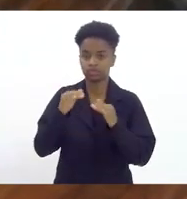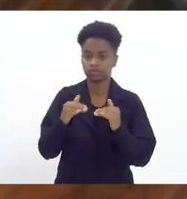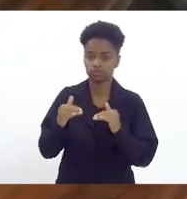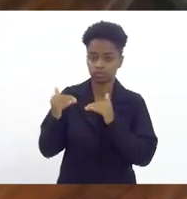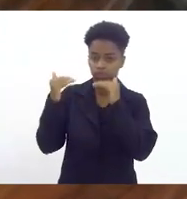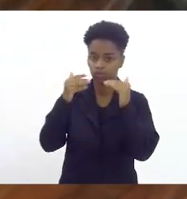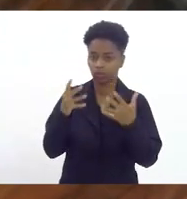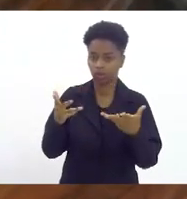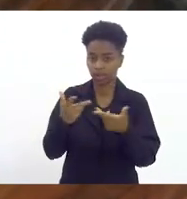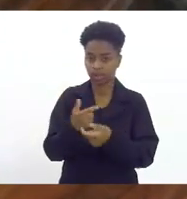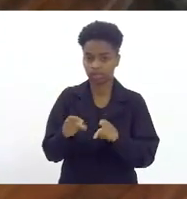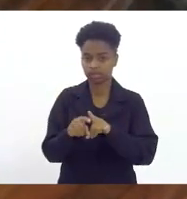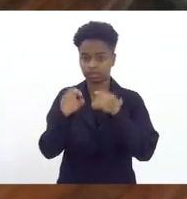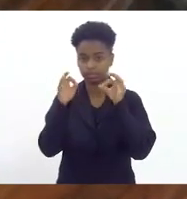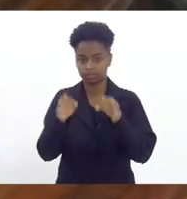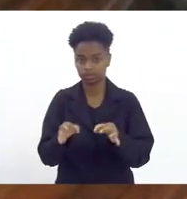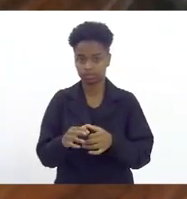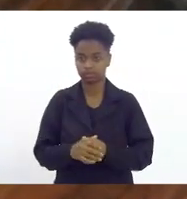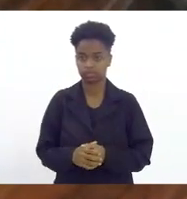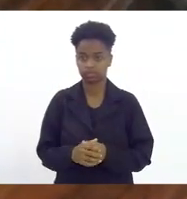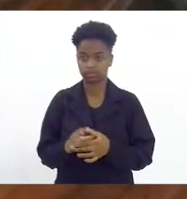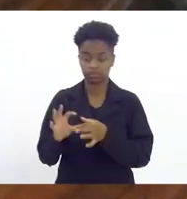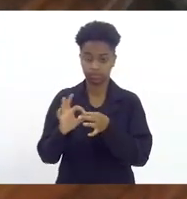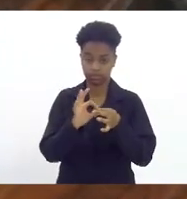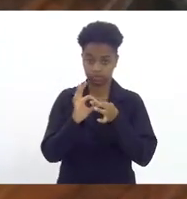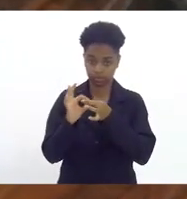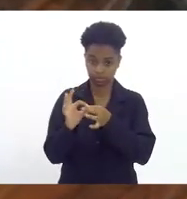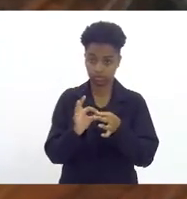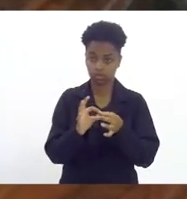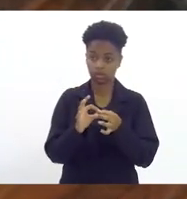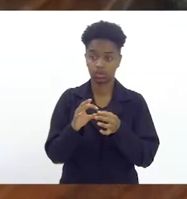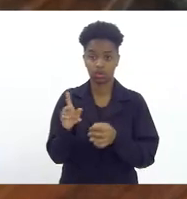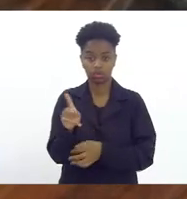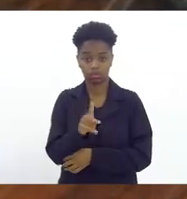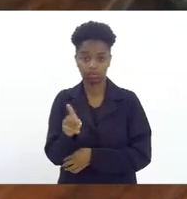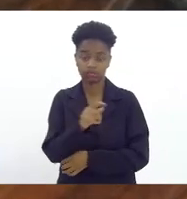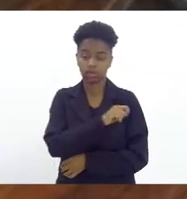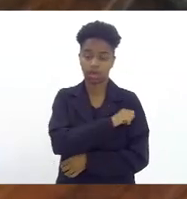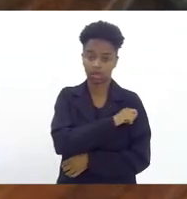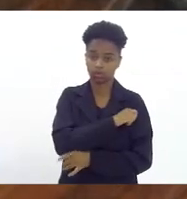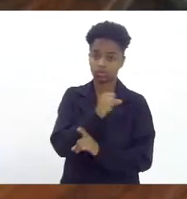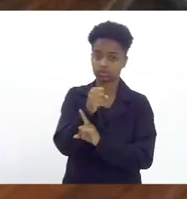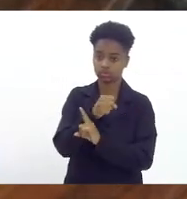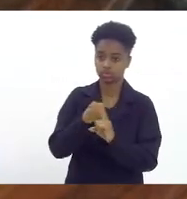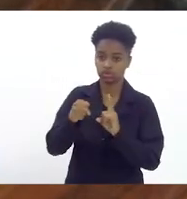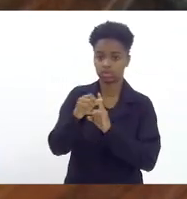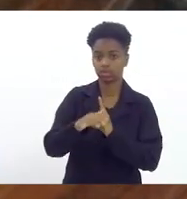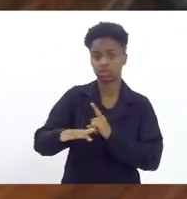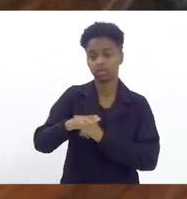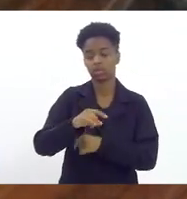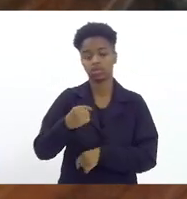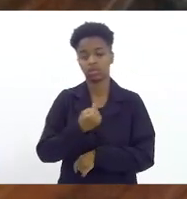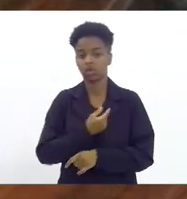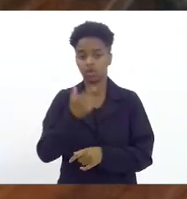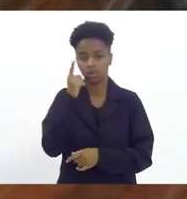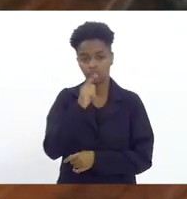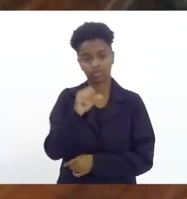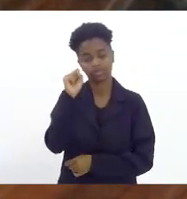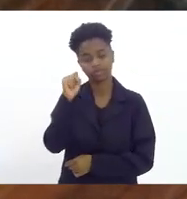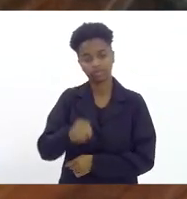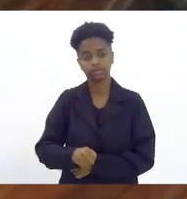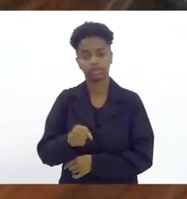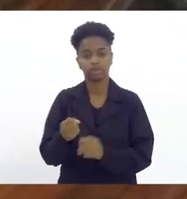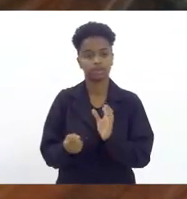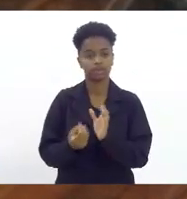digno é em União professores alunos e sociedade a gente pode sim construir um